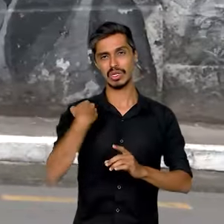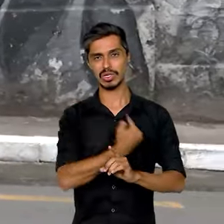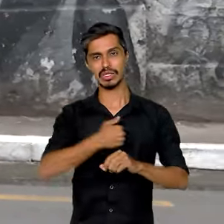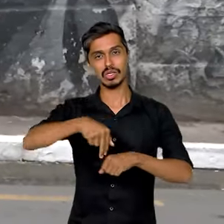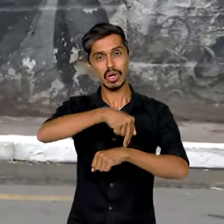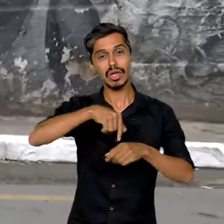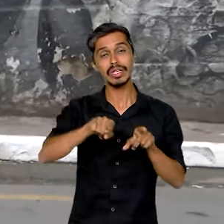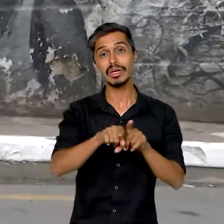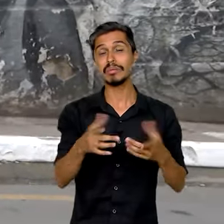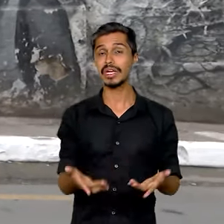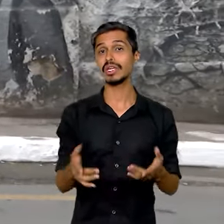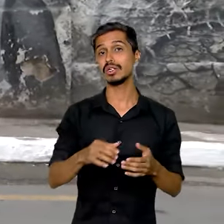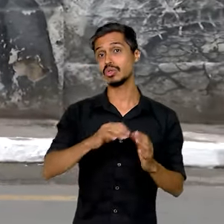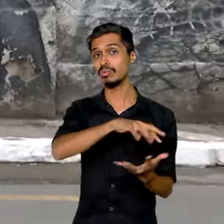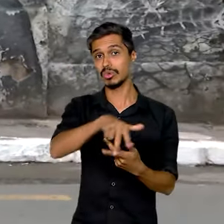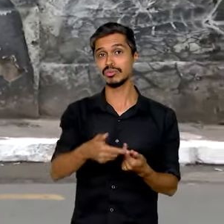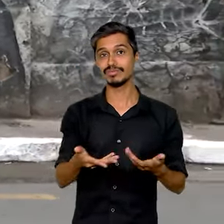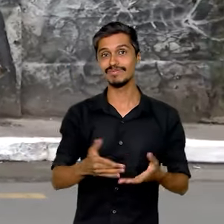mundo.